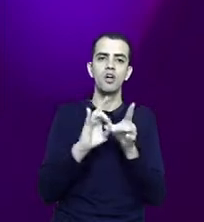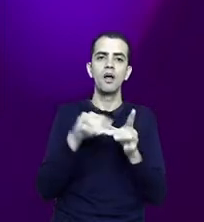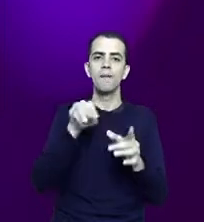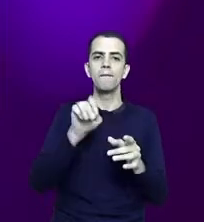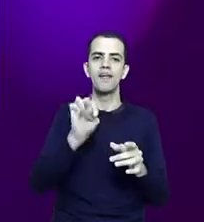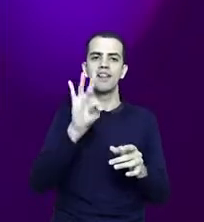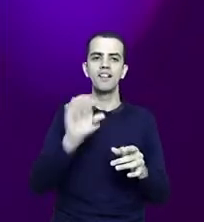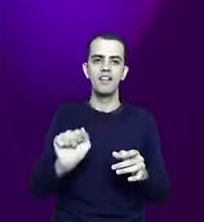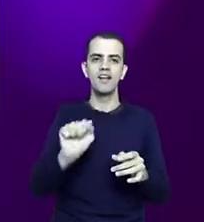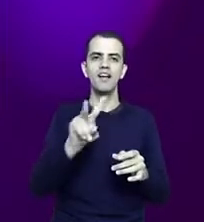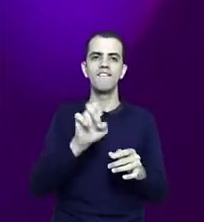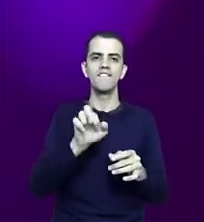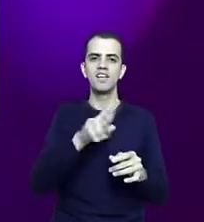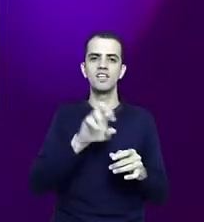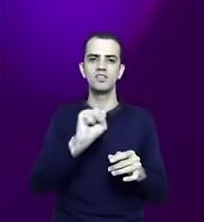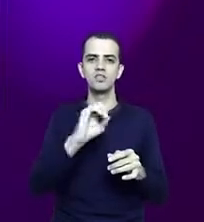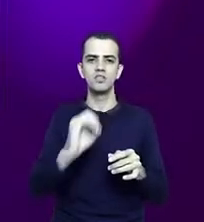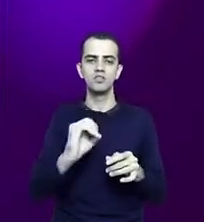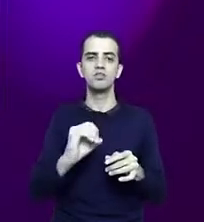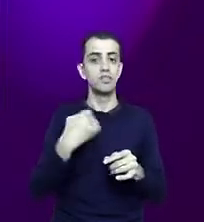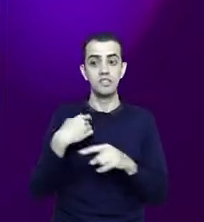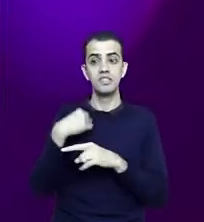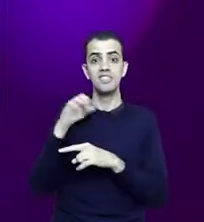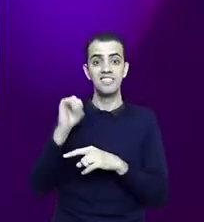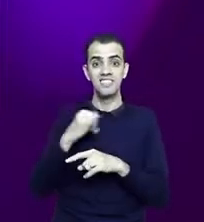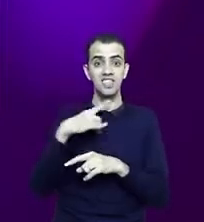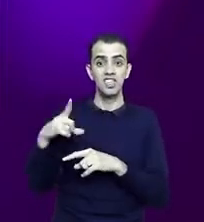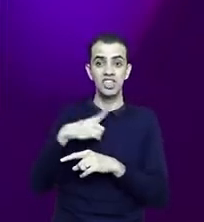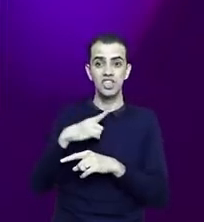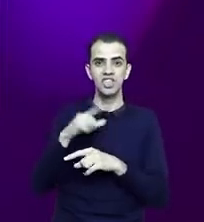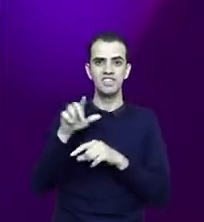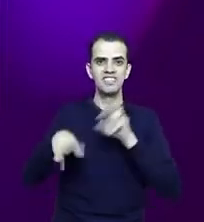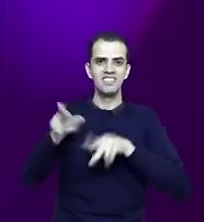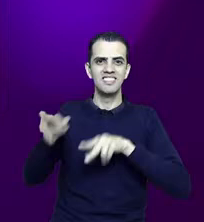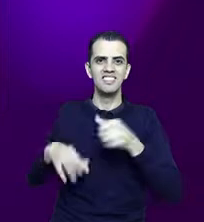metaverso. Com esse tipo de headset, é possível você